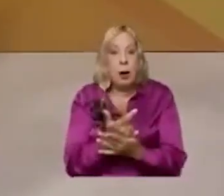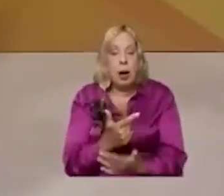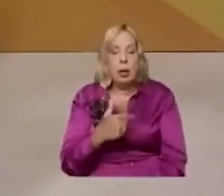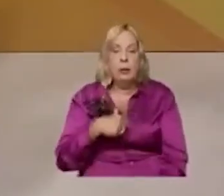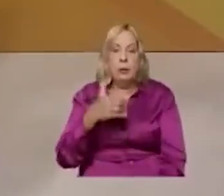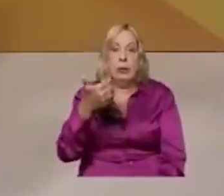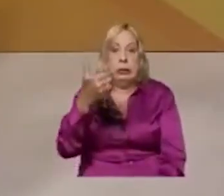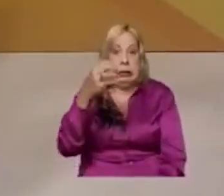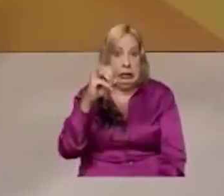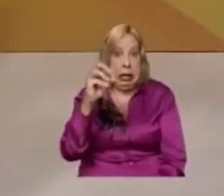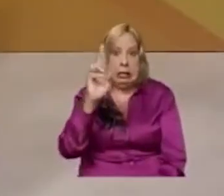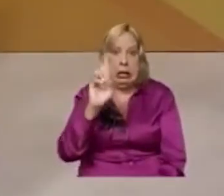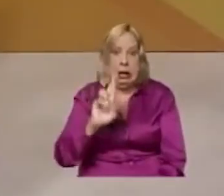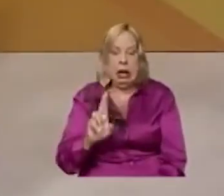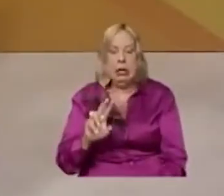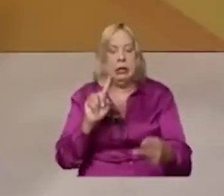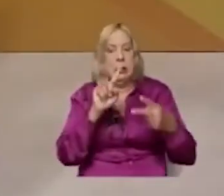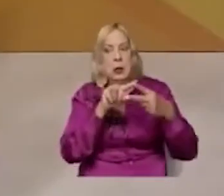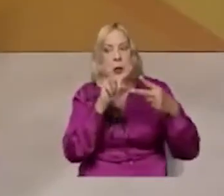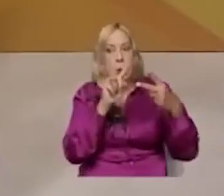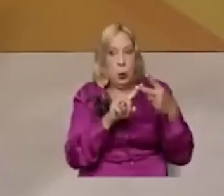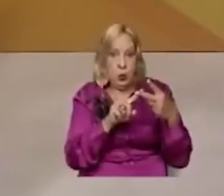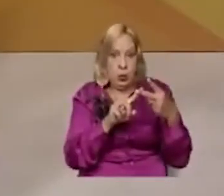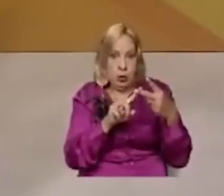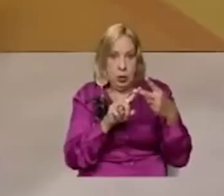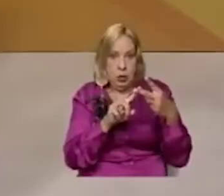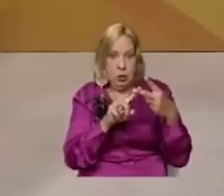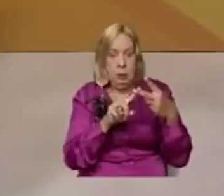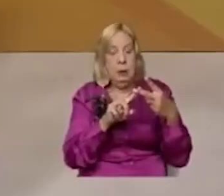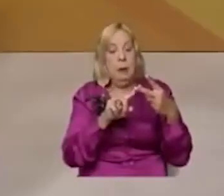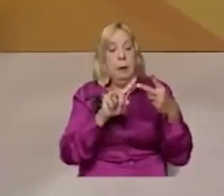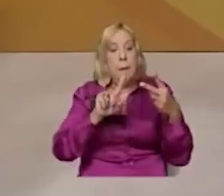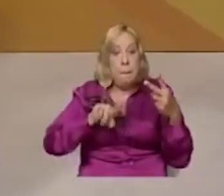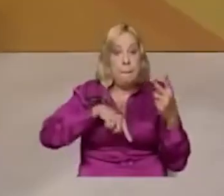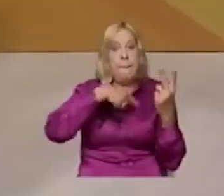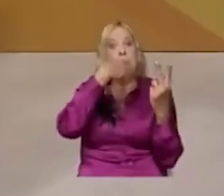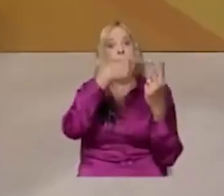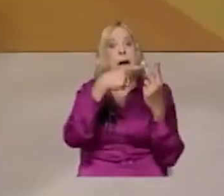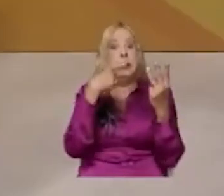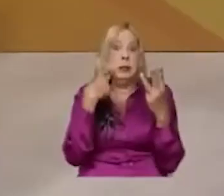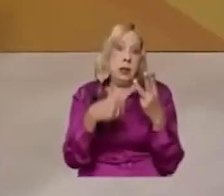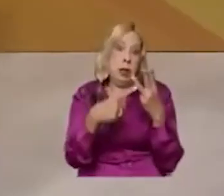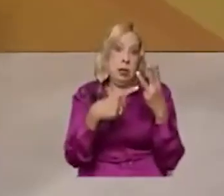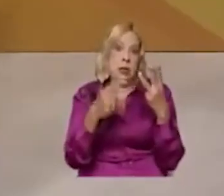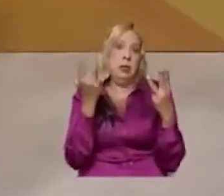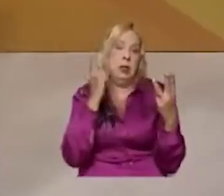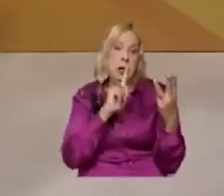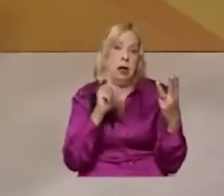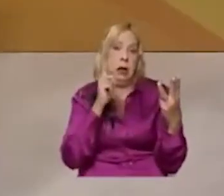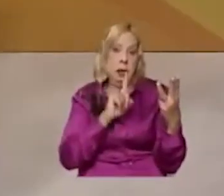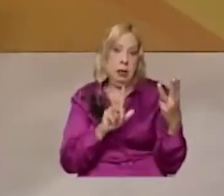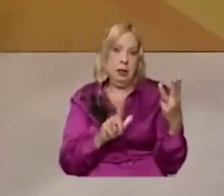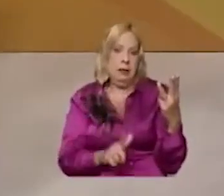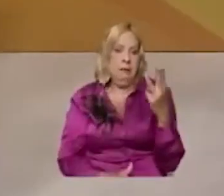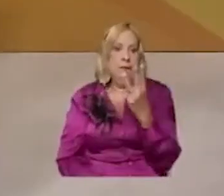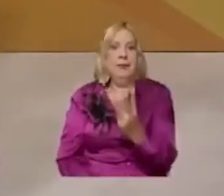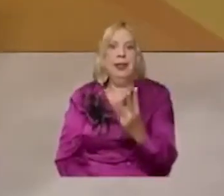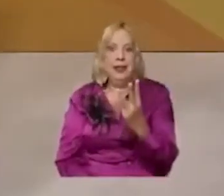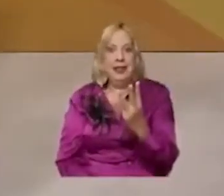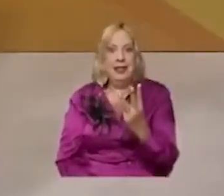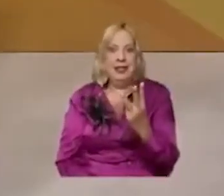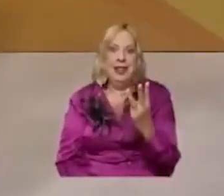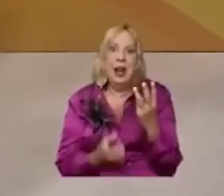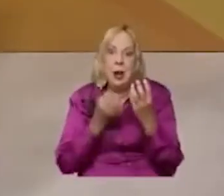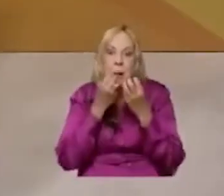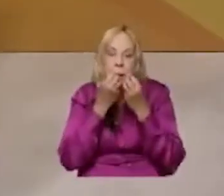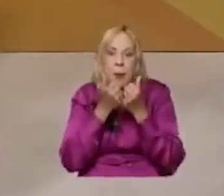simples, R$ 5, e tem um chance tripla. Você compra, ó, tem a opção de comprar o combo, 3 em 1 só,